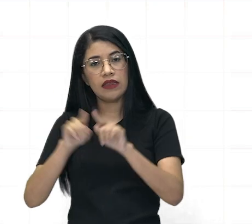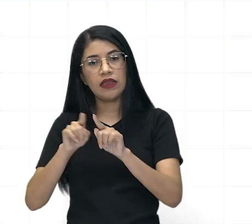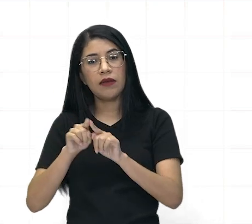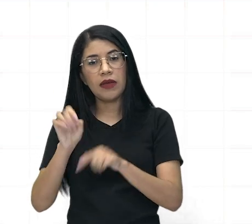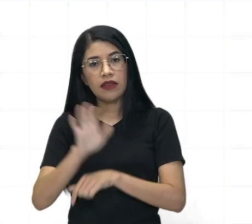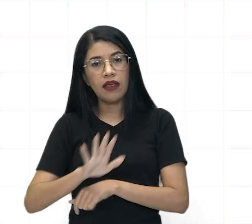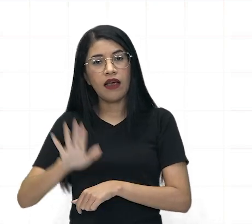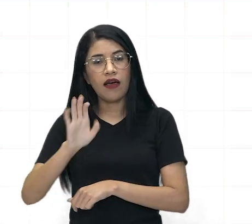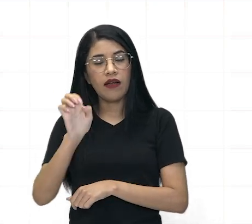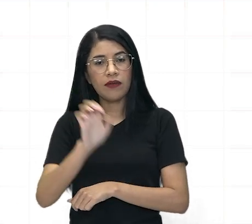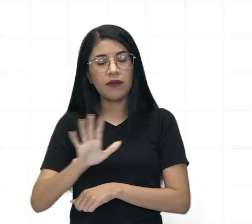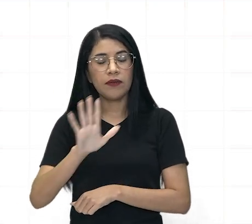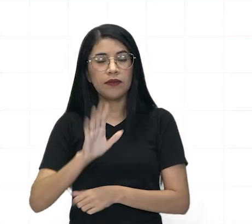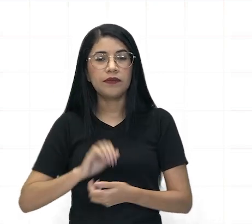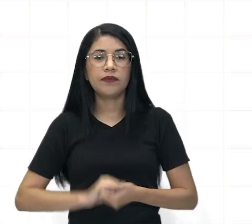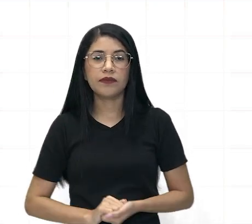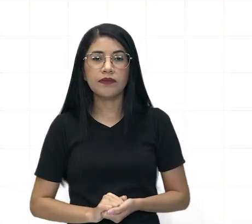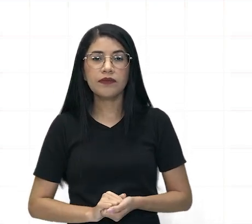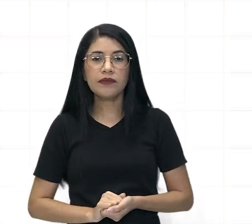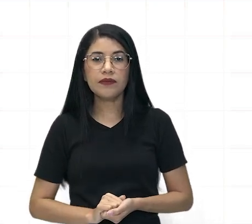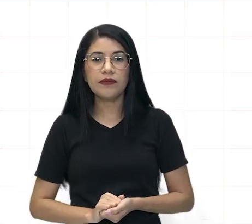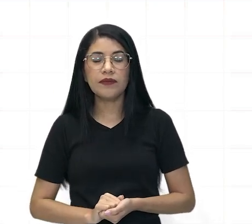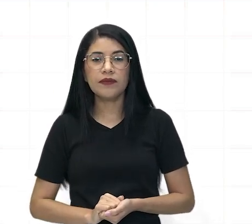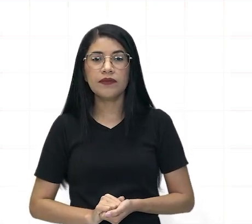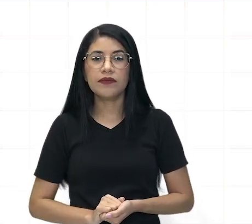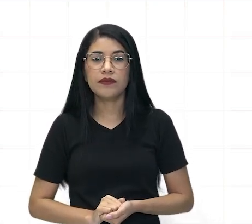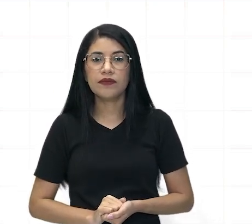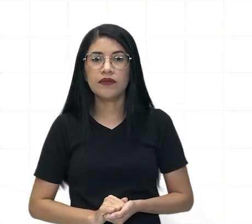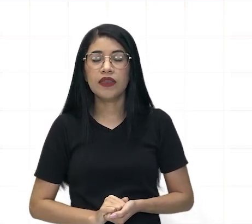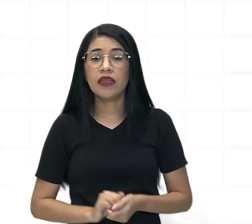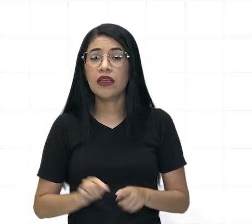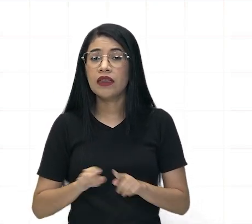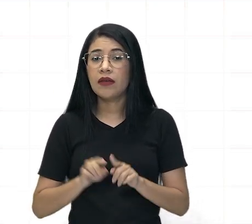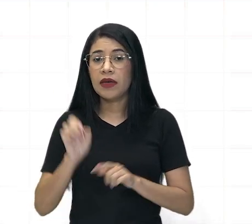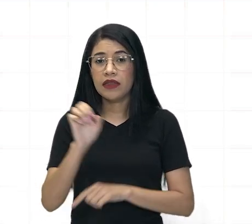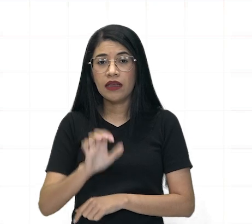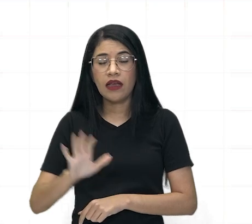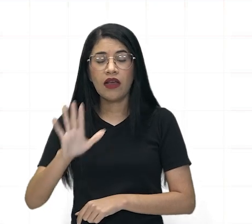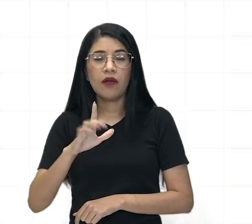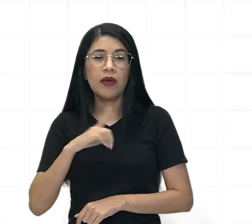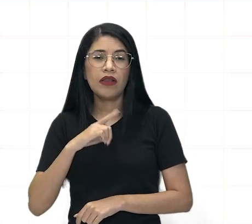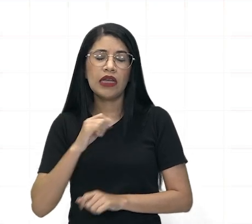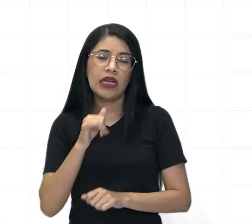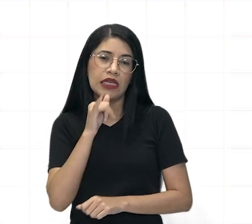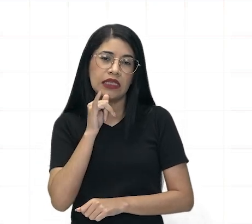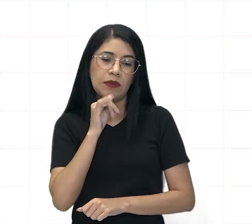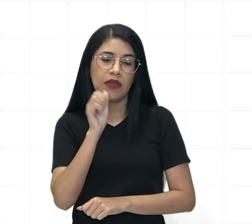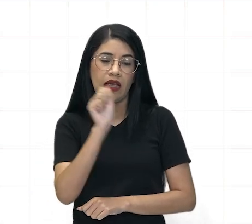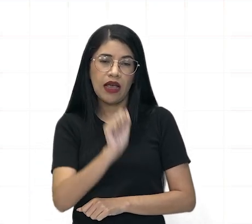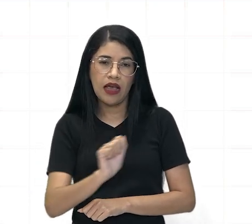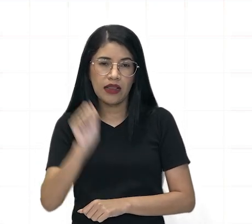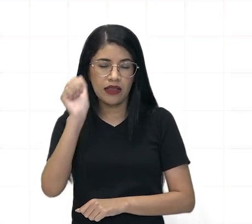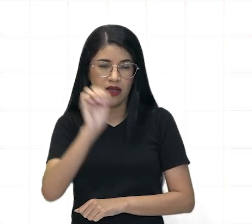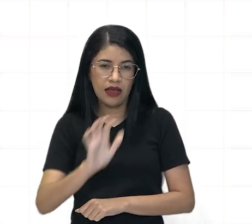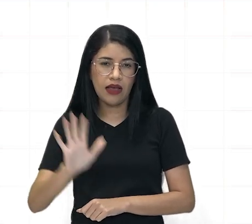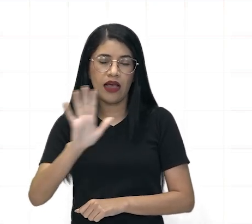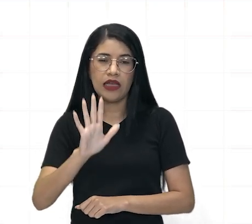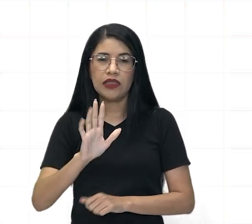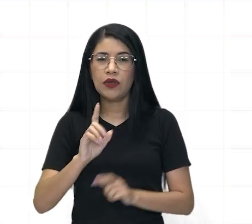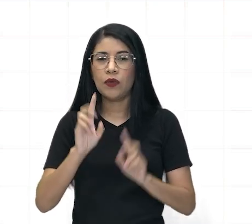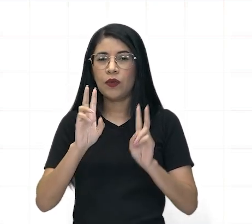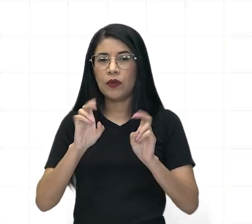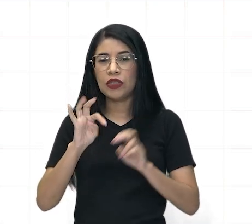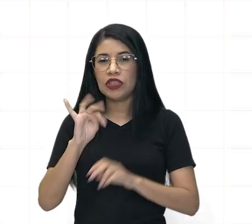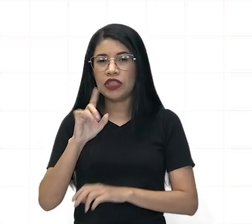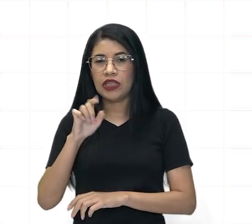desenvolvimentista da Europa, tá bom? Lá da Europa, então, gente, se da Ásia a gente falou sobre os tigres asiáticos,